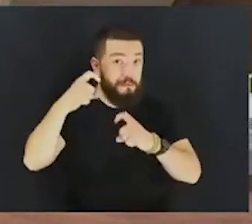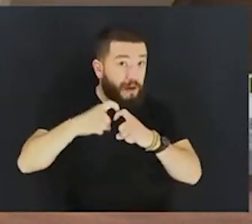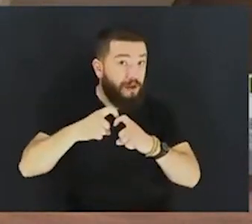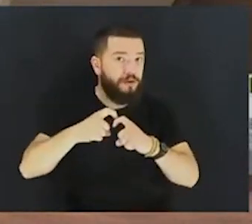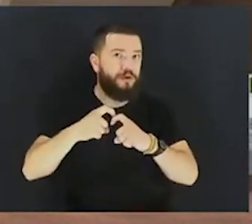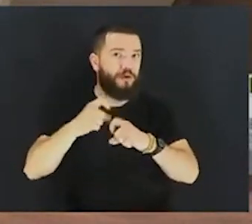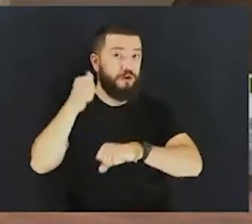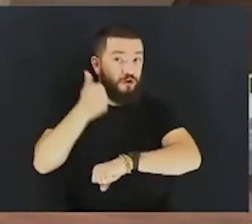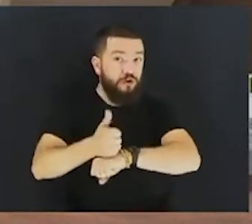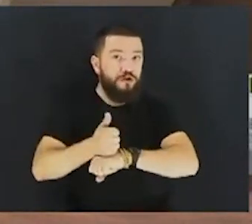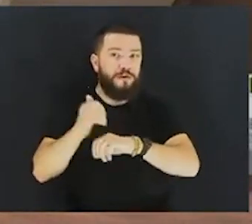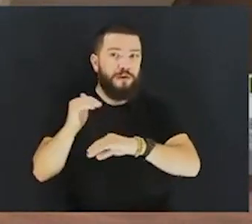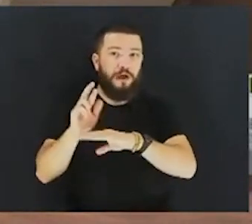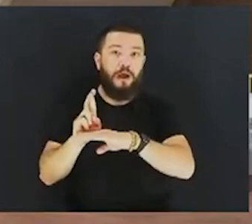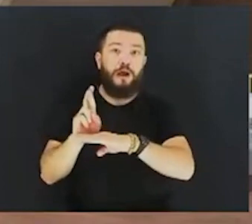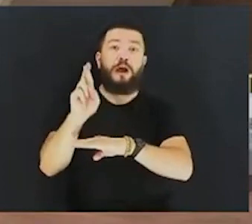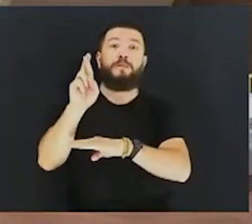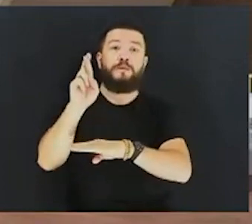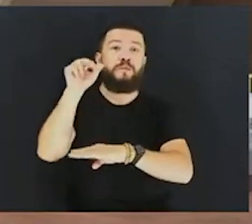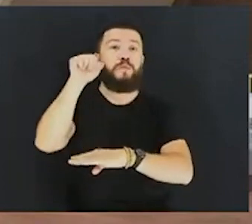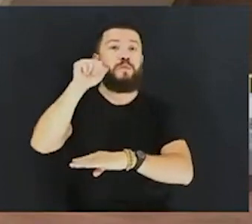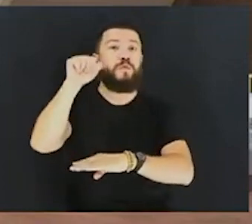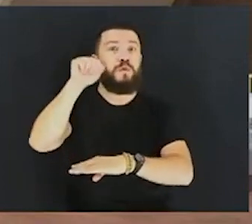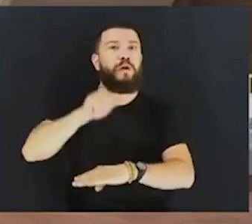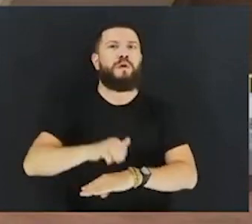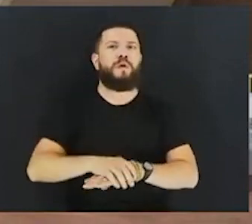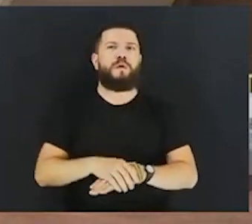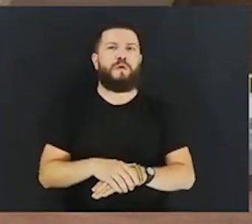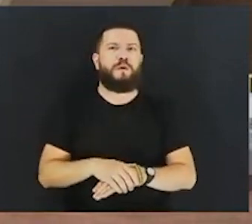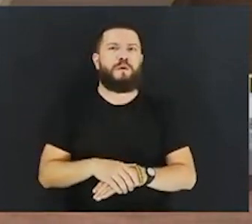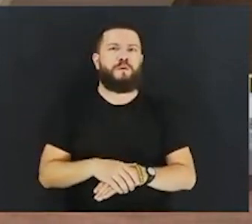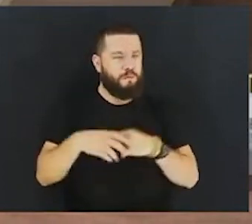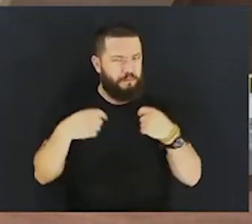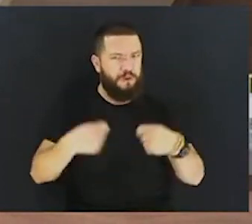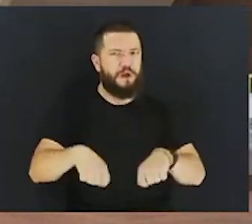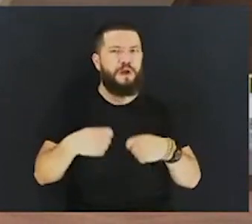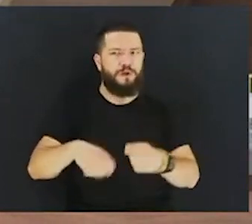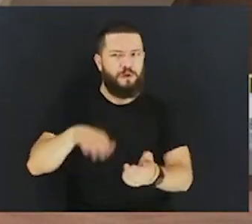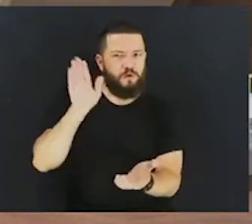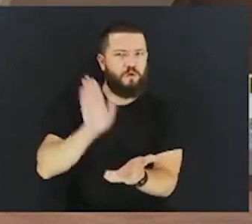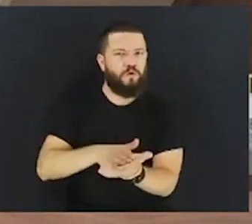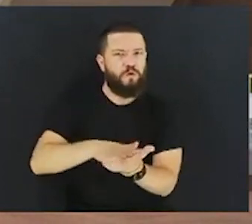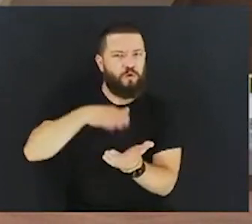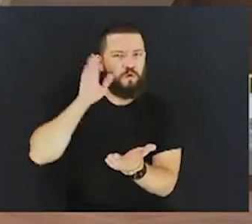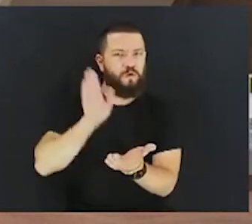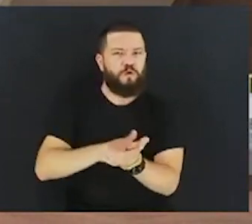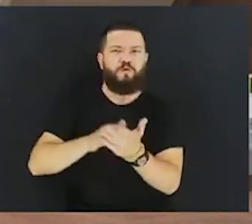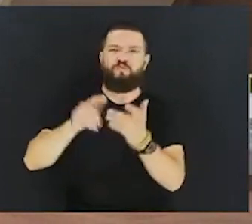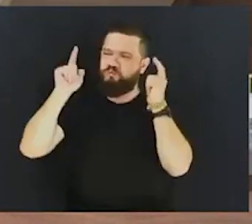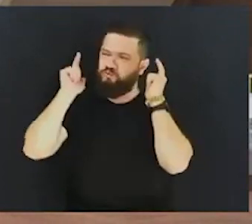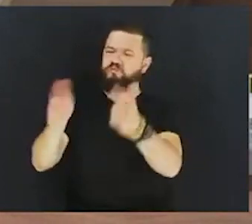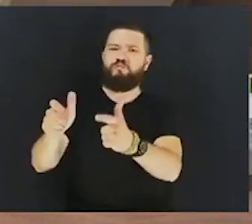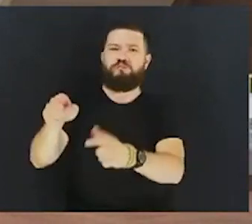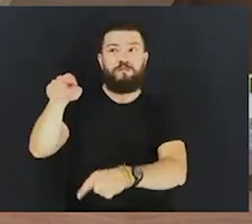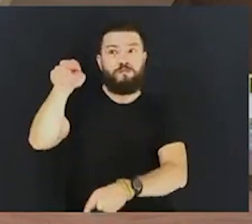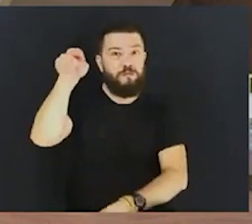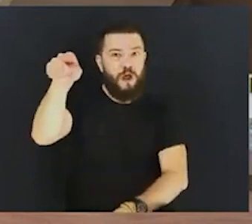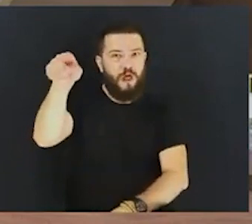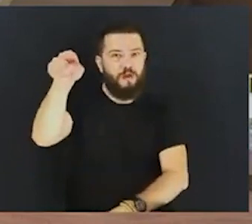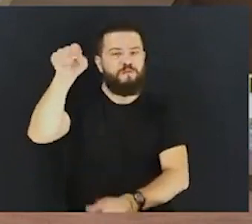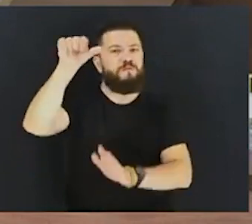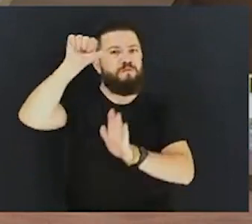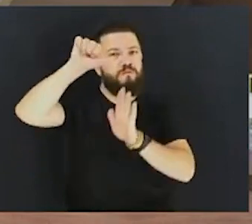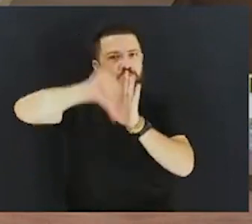todo aspecto aqui tem que ser considerado para que haja responsabilização e que esses bandidos sejam condenados pelo crime